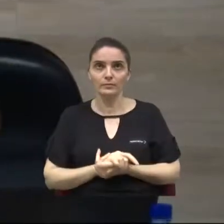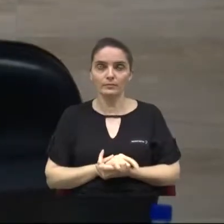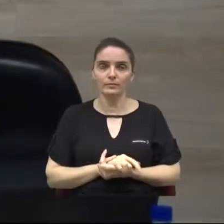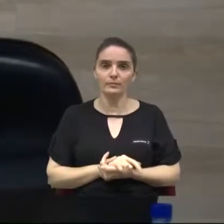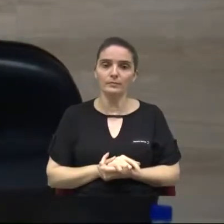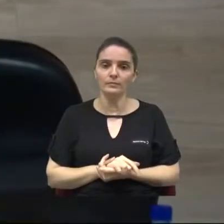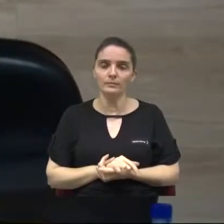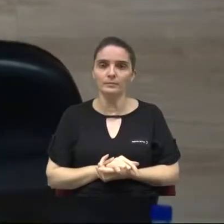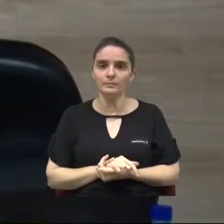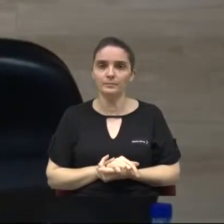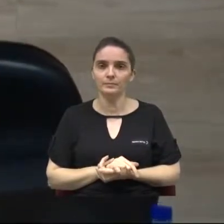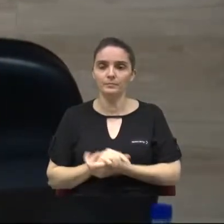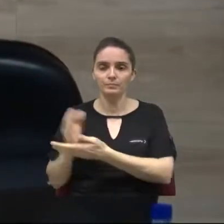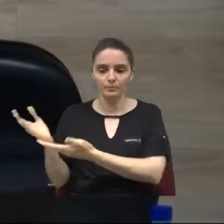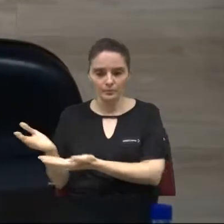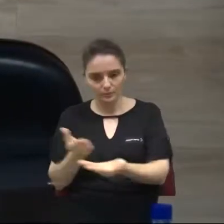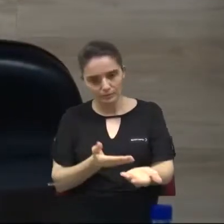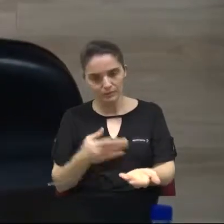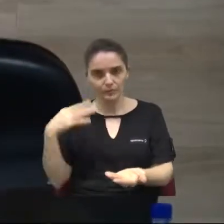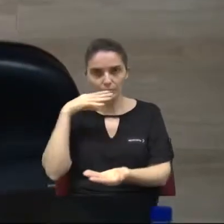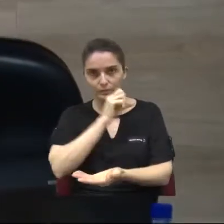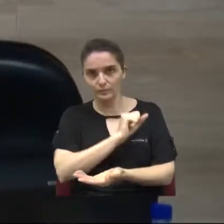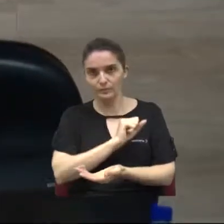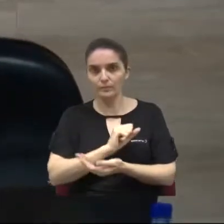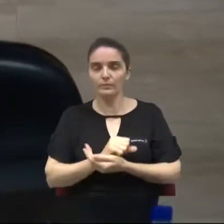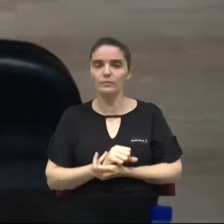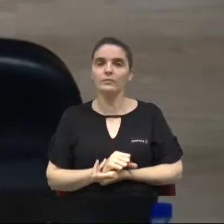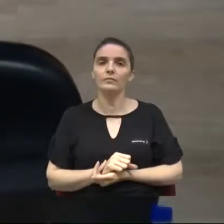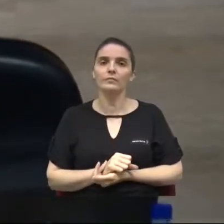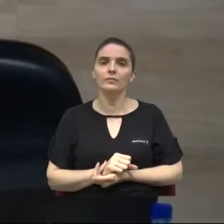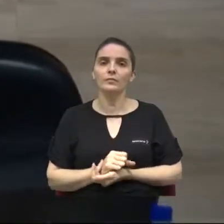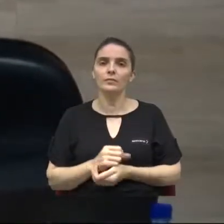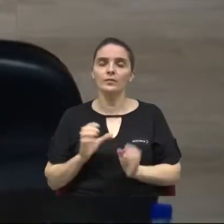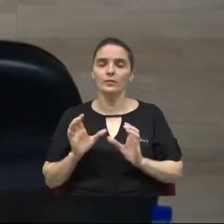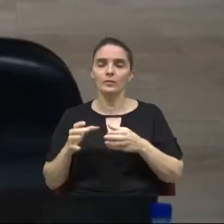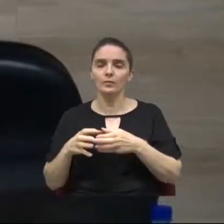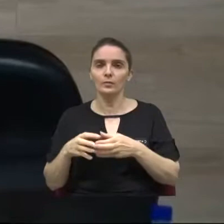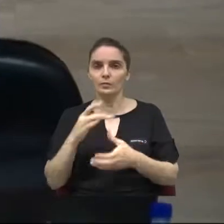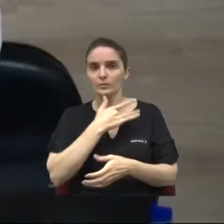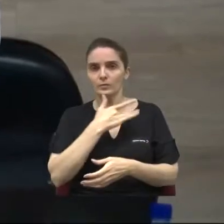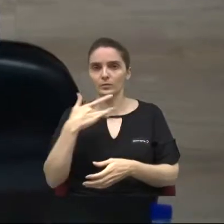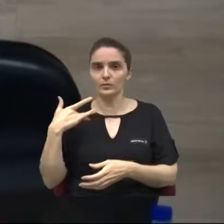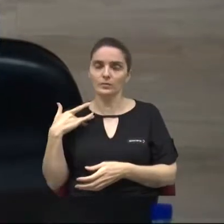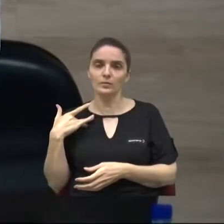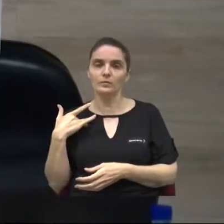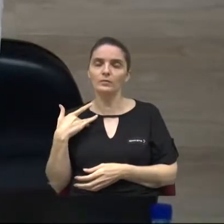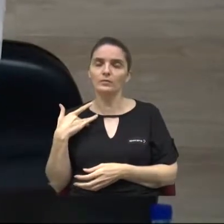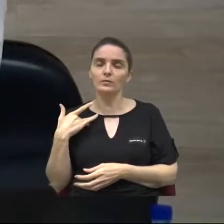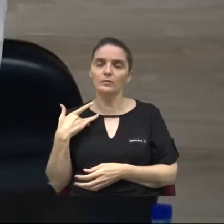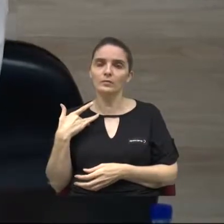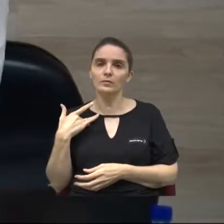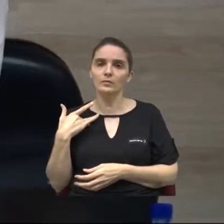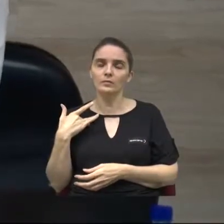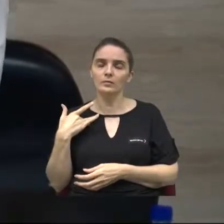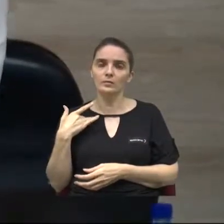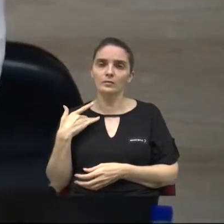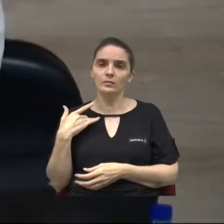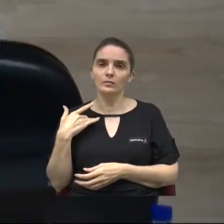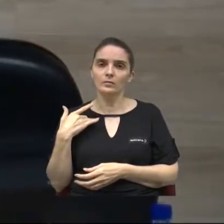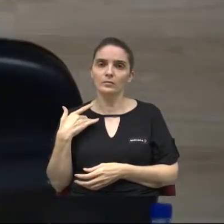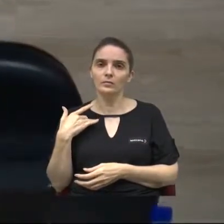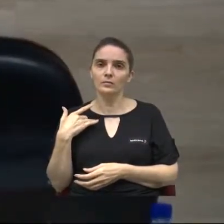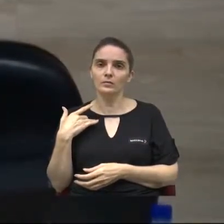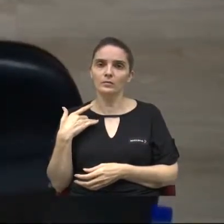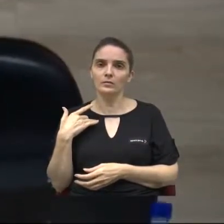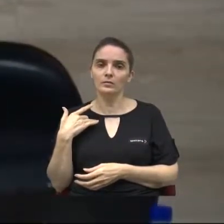e deve vir em breve para essa casa. A Comissão de Saúde deve ser, com certeza, a